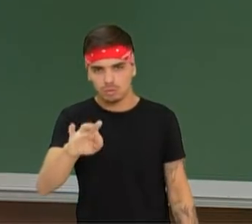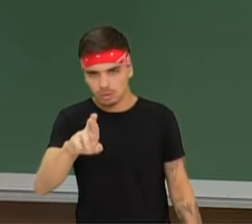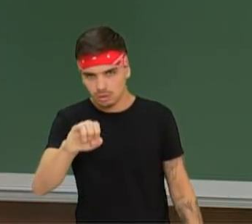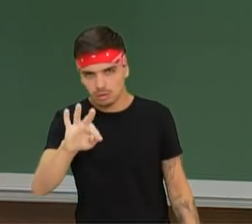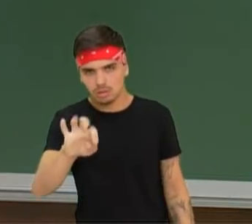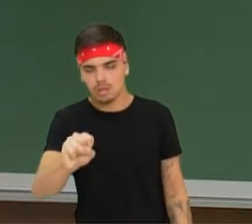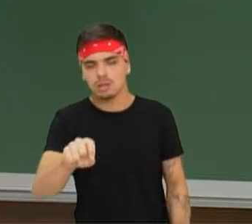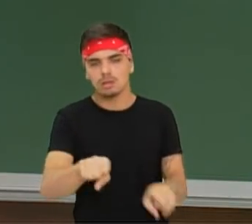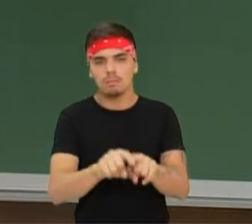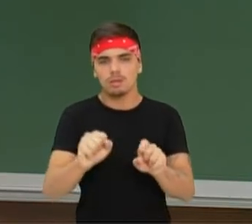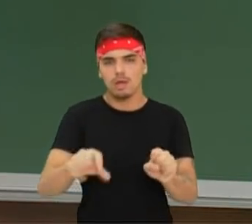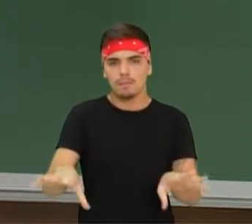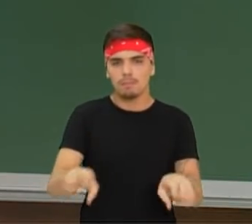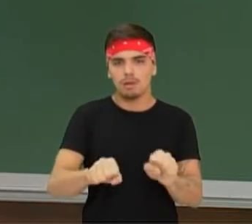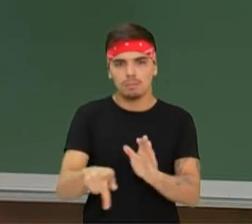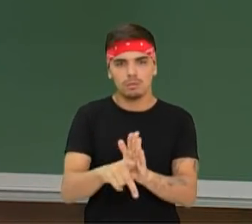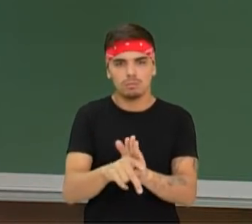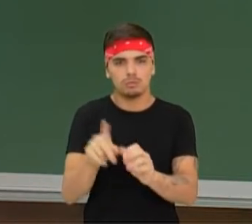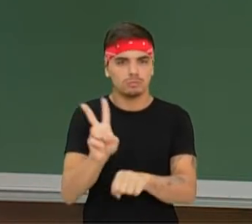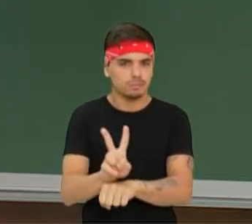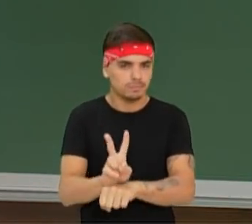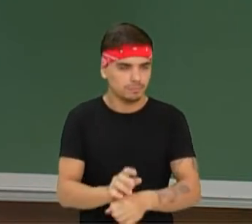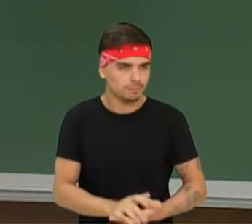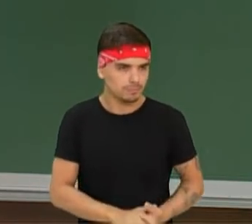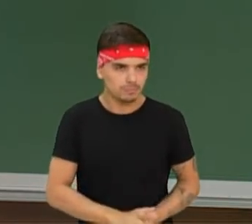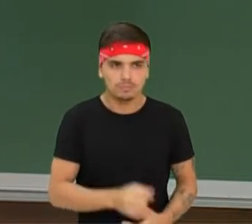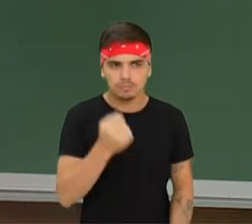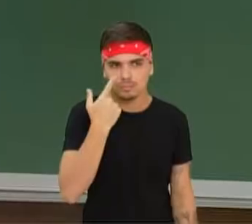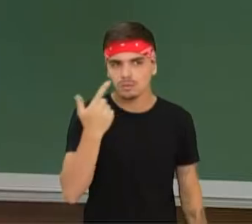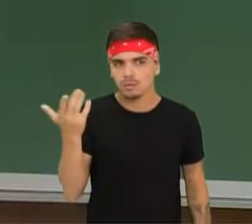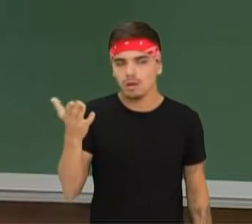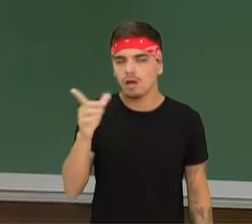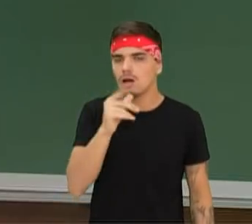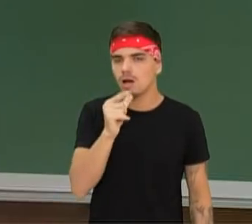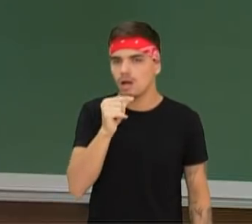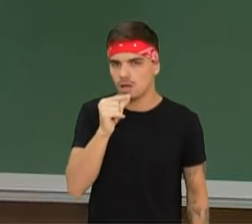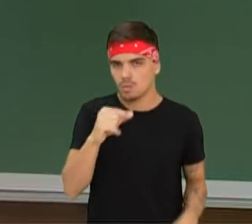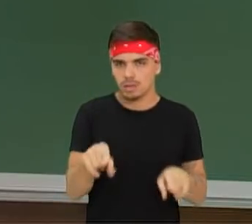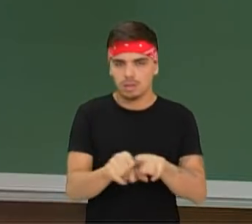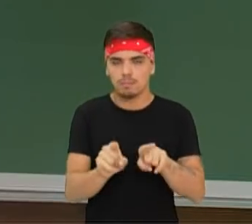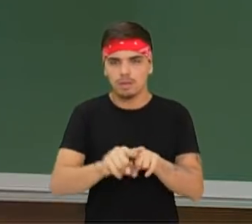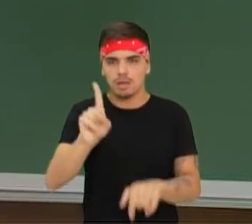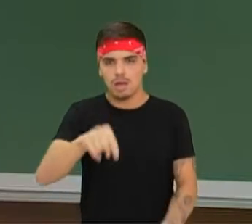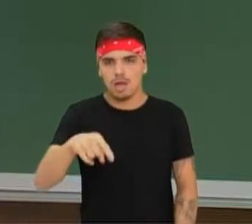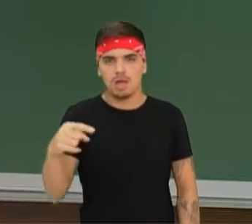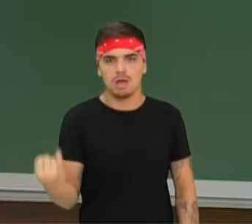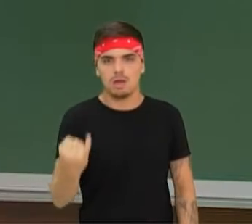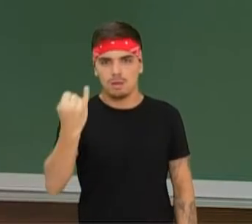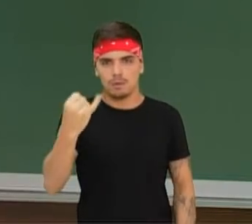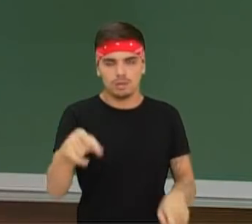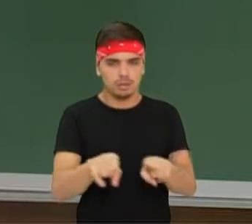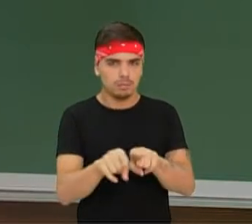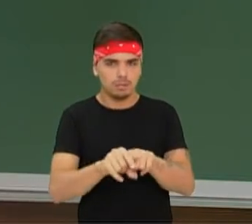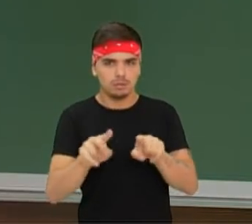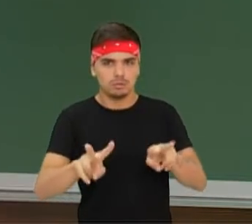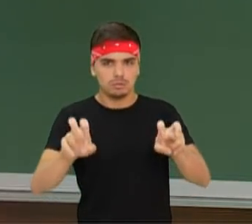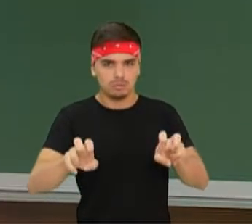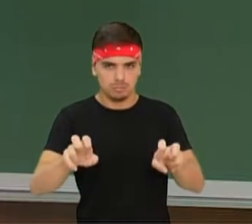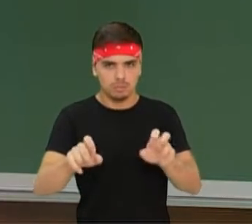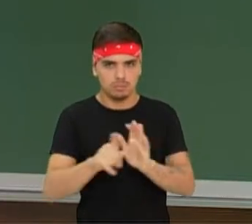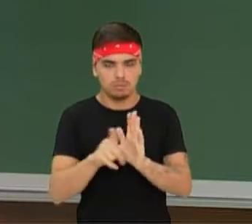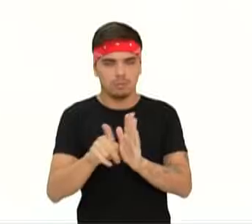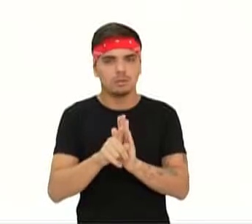receber ali os cultivos. A água também é outro fator muito importante na